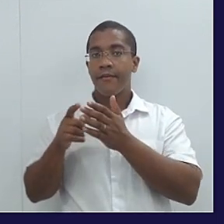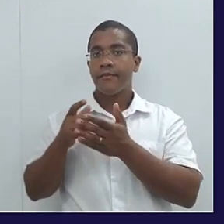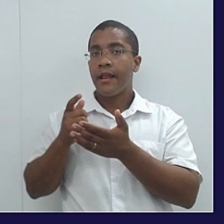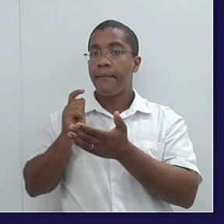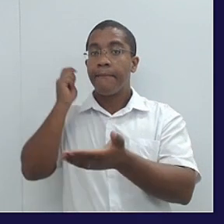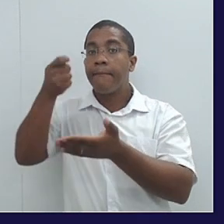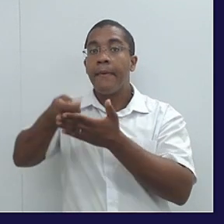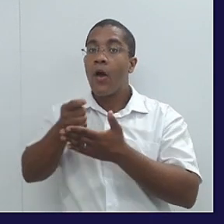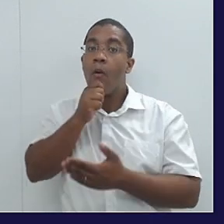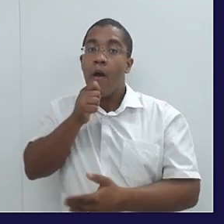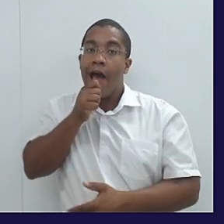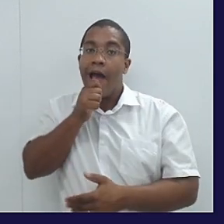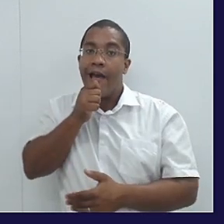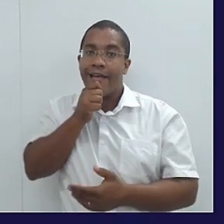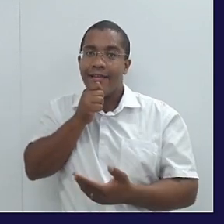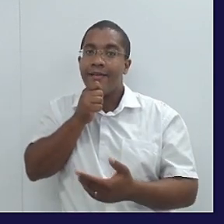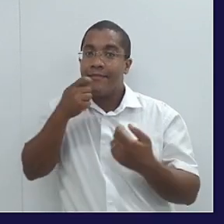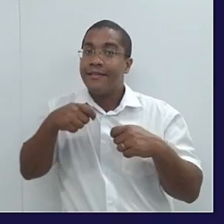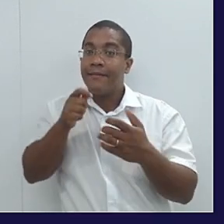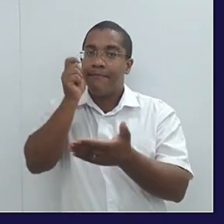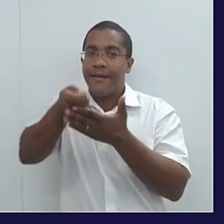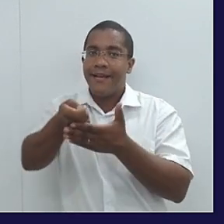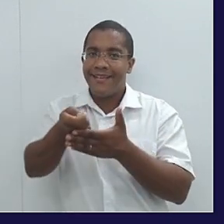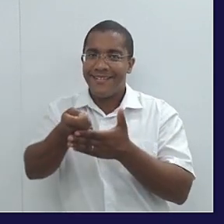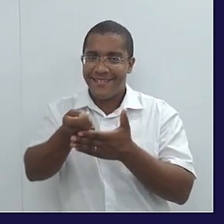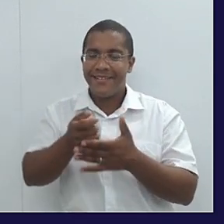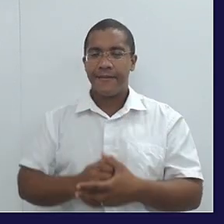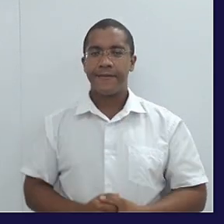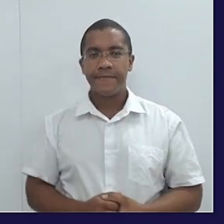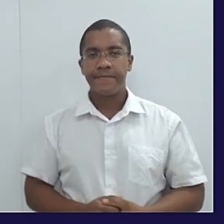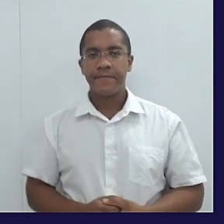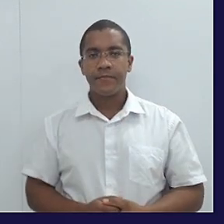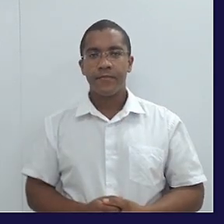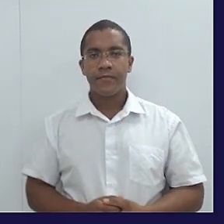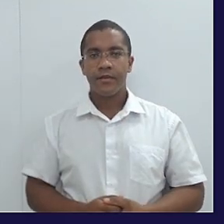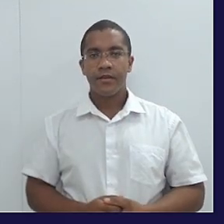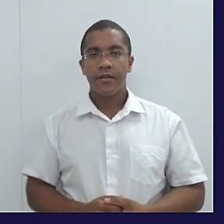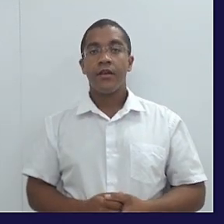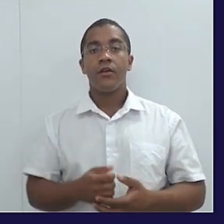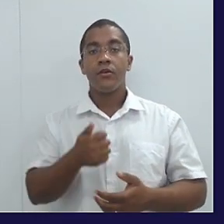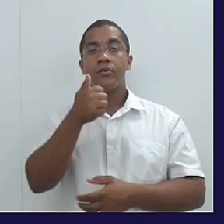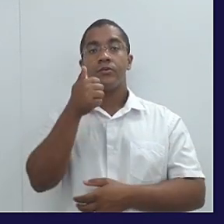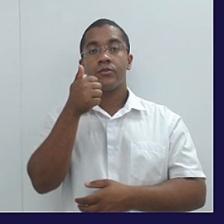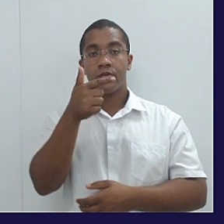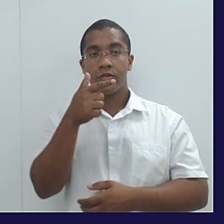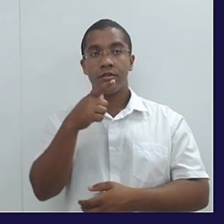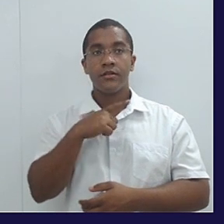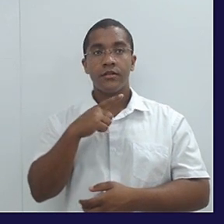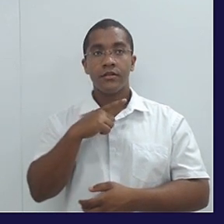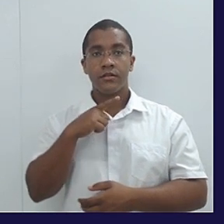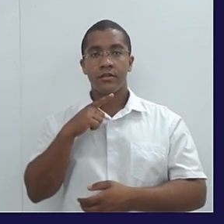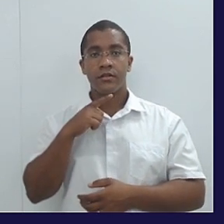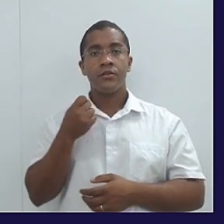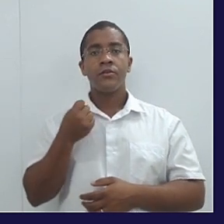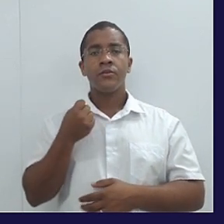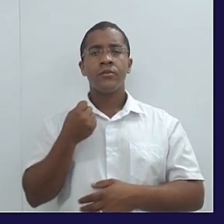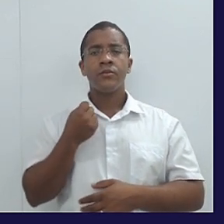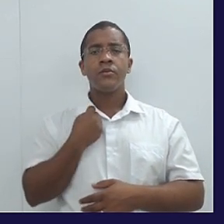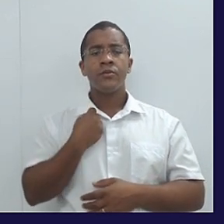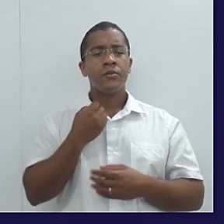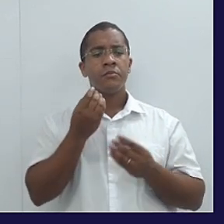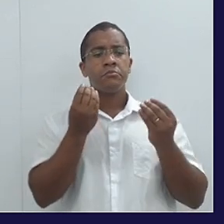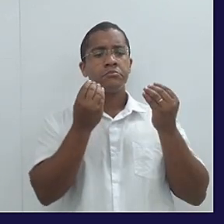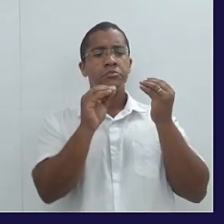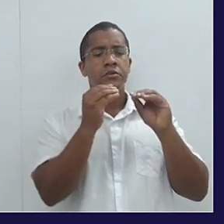abertos, aquelas faturas que vocês deixaram de pagar, o pai de vocês ou a mãe, né? O número 12, eu tenho as tarifas que